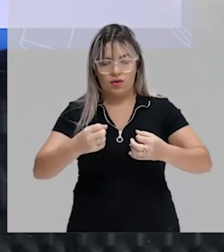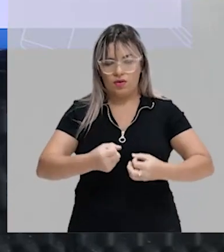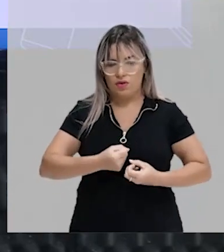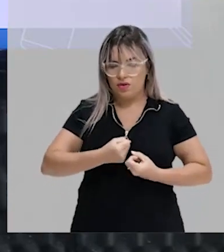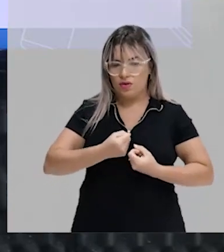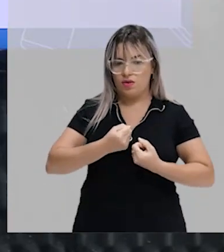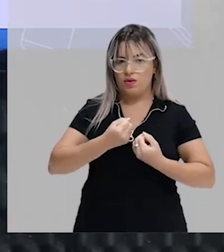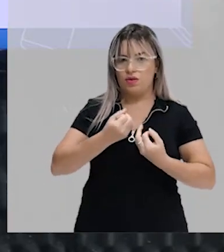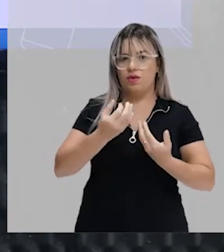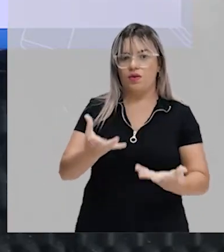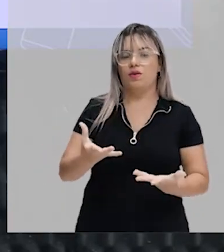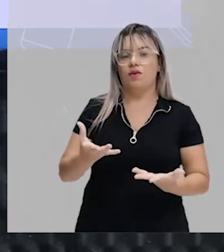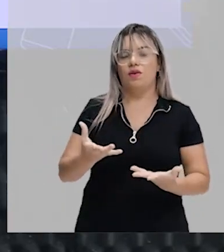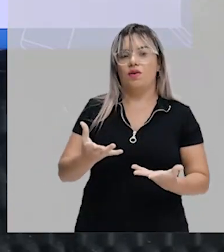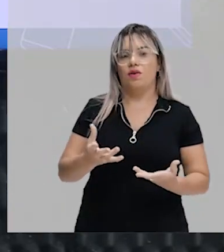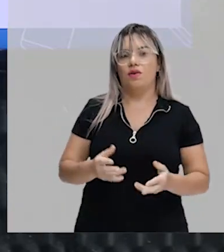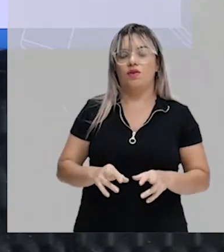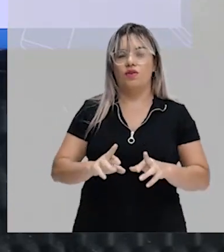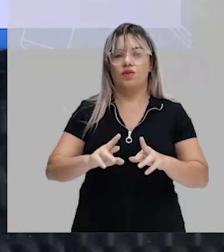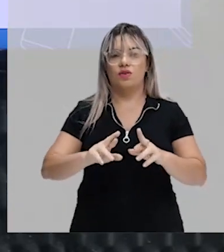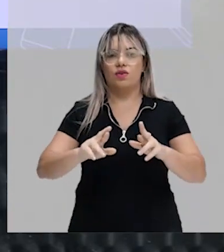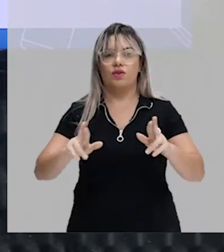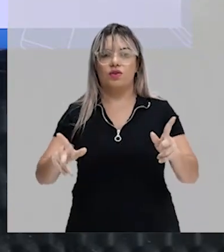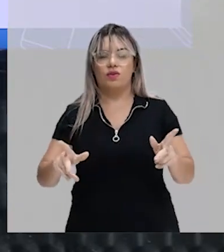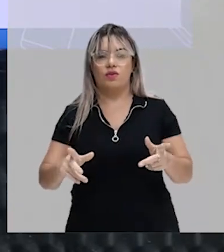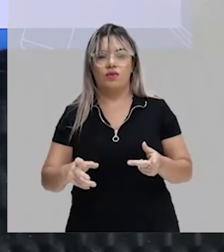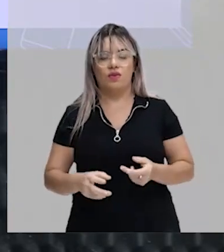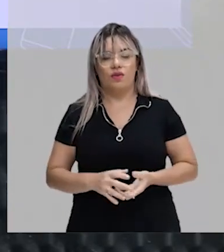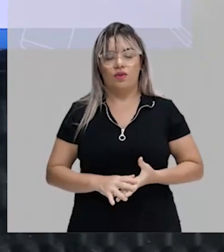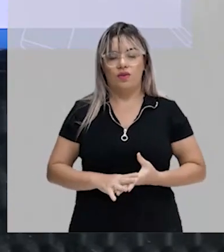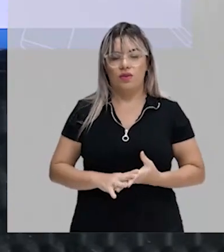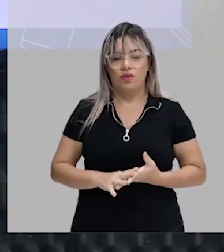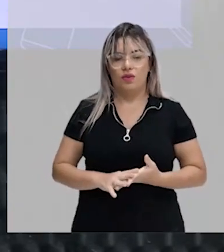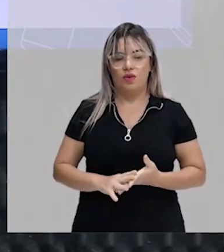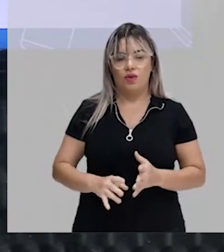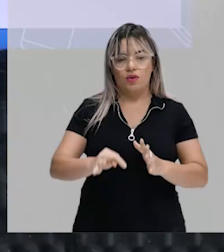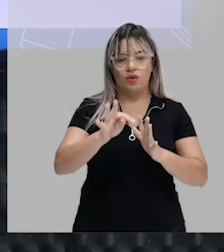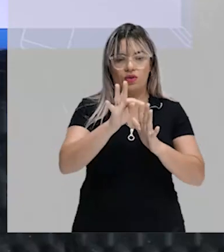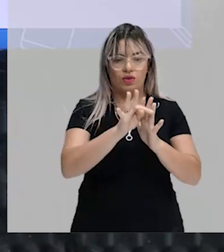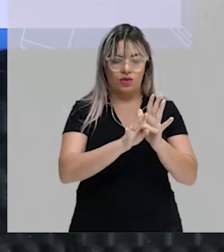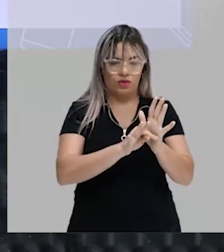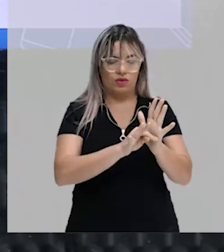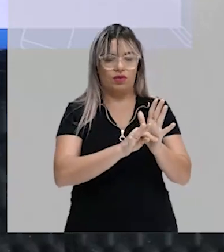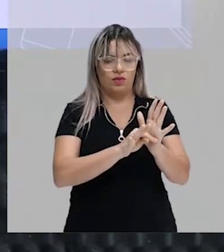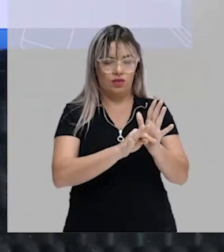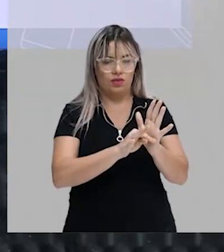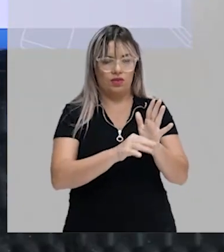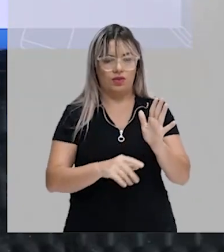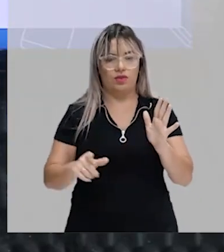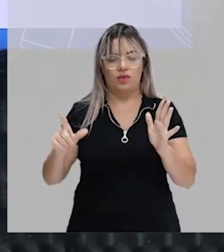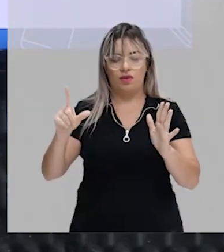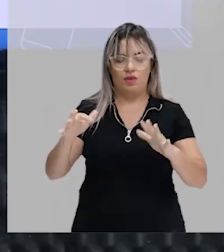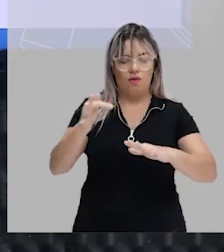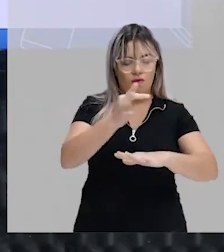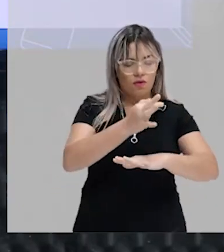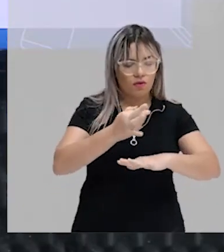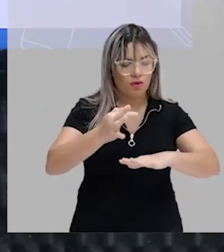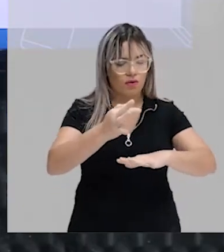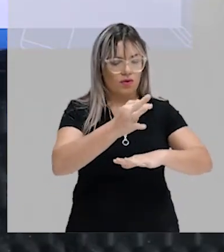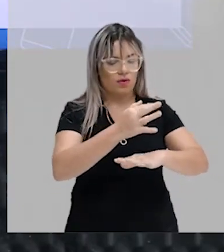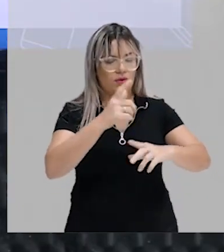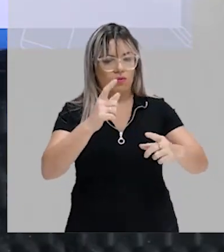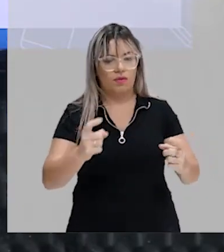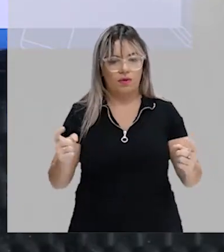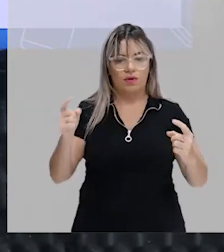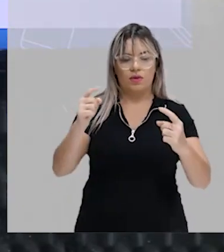significado diferente. E a linguagem não literária, né, o texto não literário, é aquele formal, é aquele texto objetivo, aquele texto